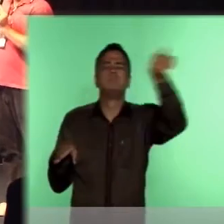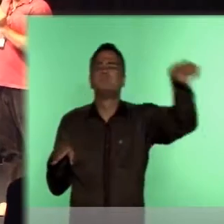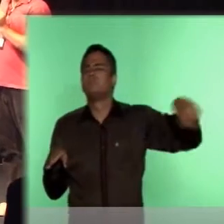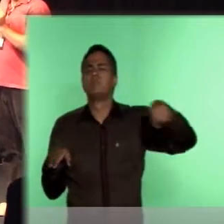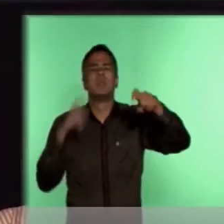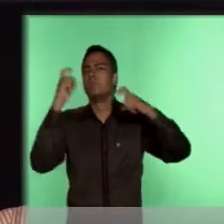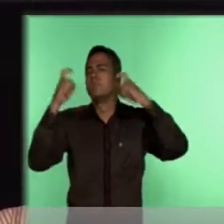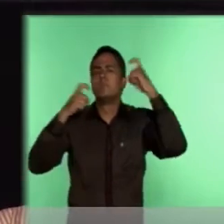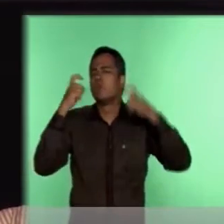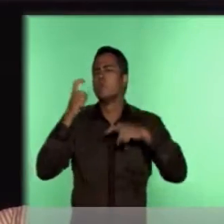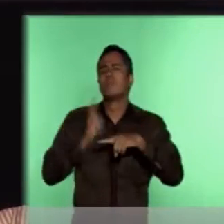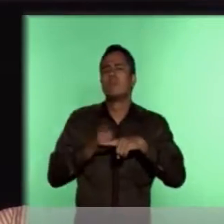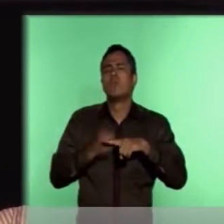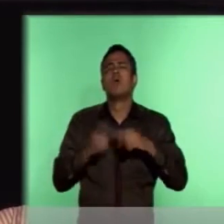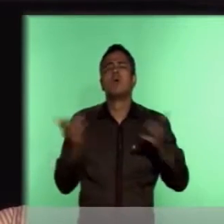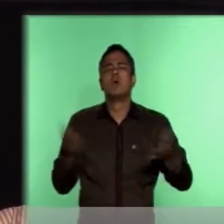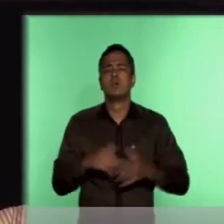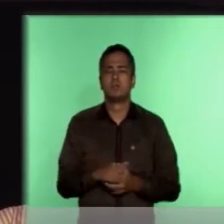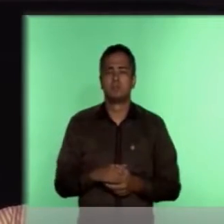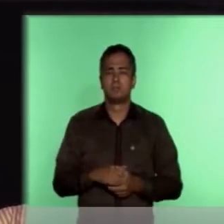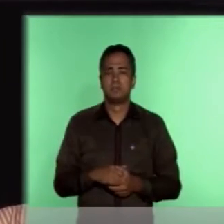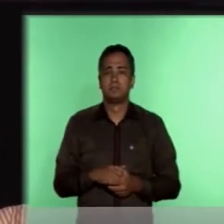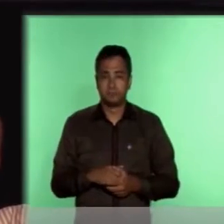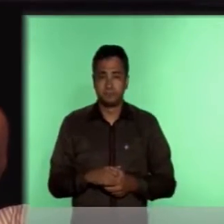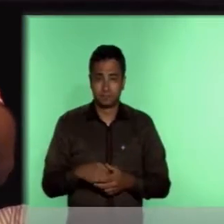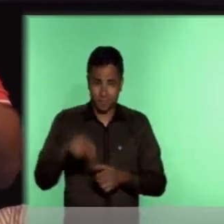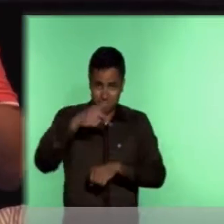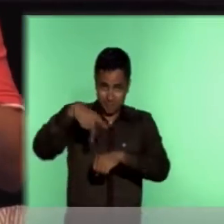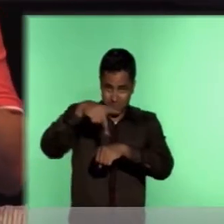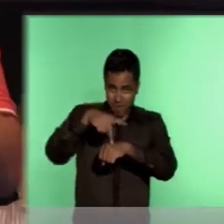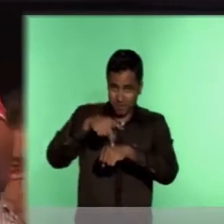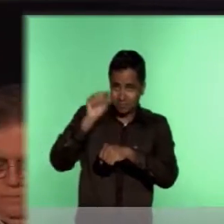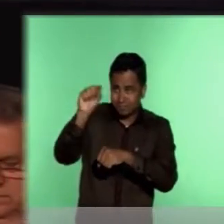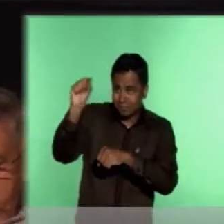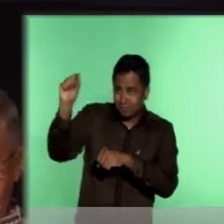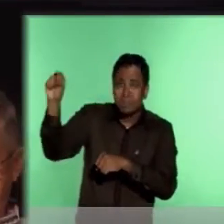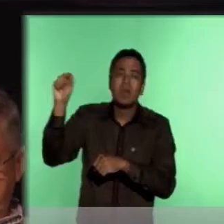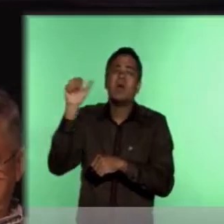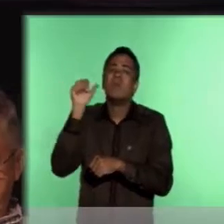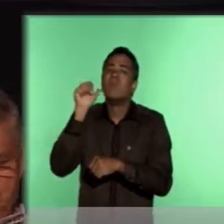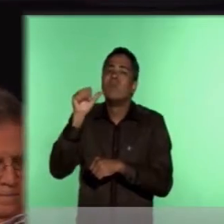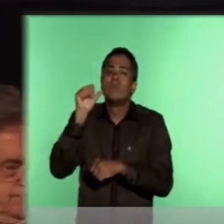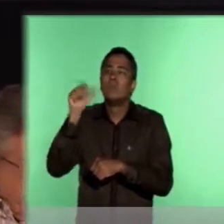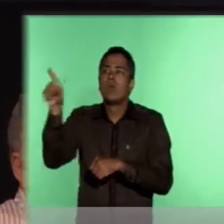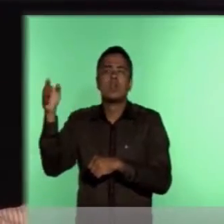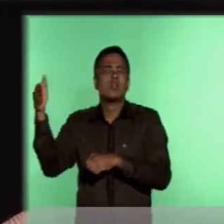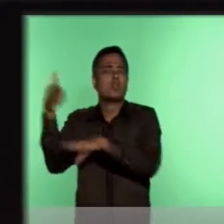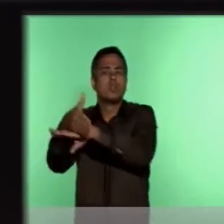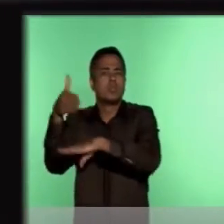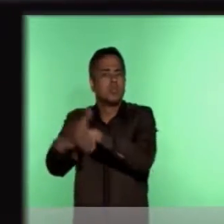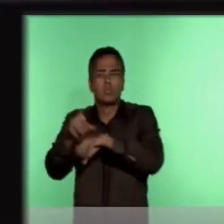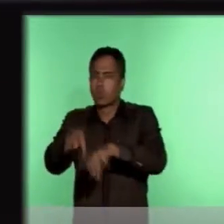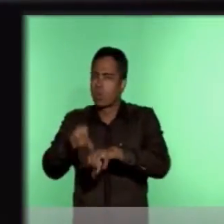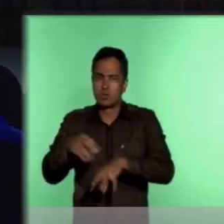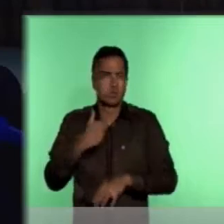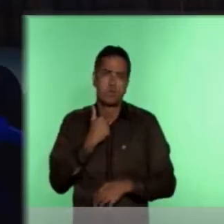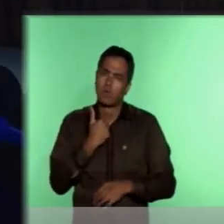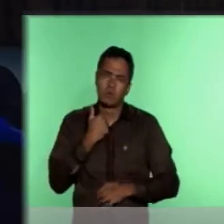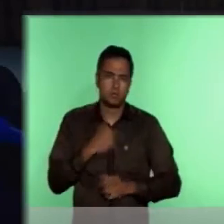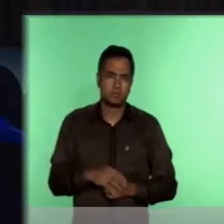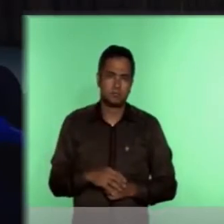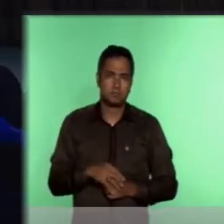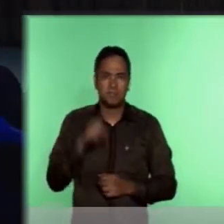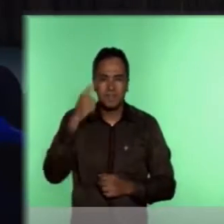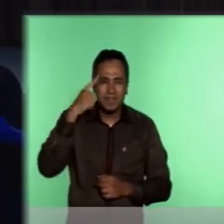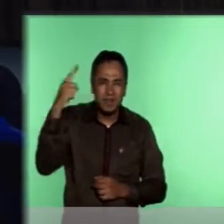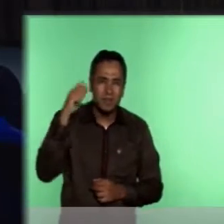Em alguns países, as mulheres não têm direito à educação. Vocês conhecem o caso da Malala, a Malala que é Prêmio Nobel